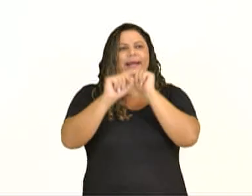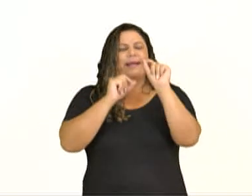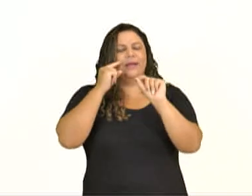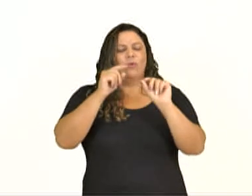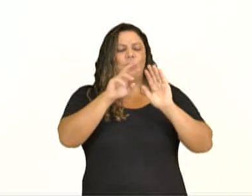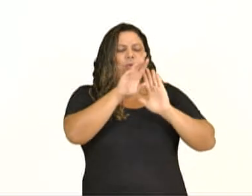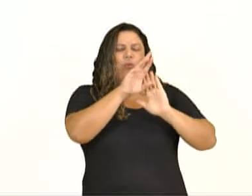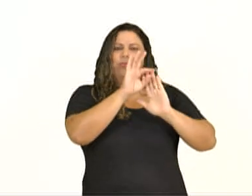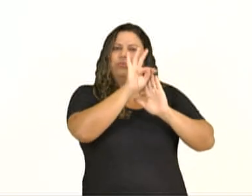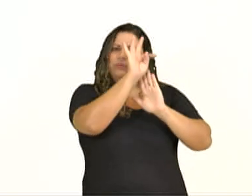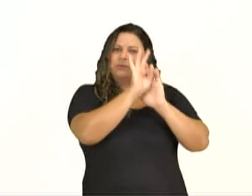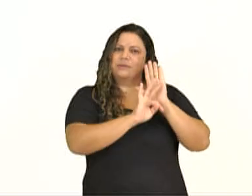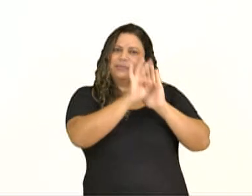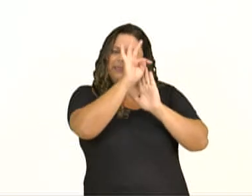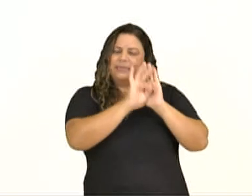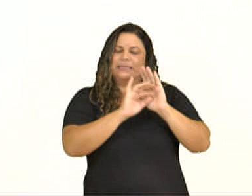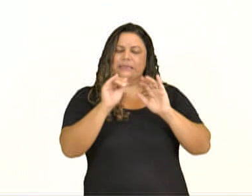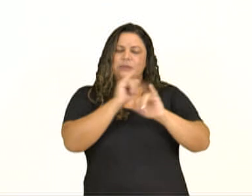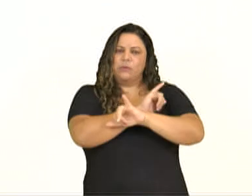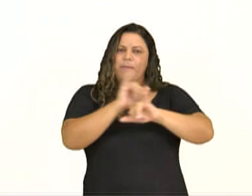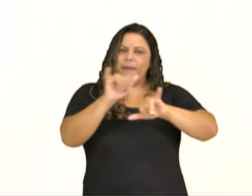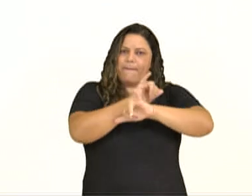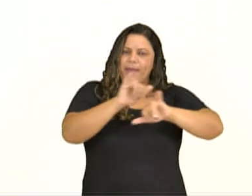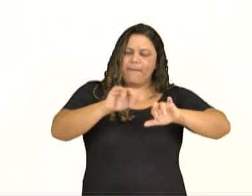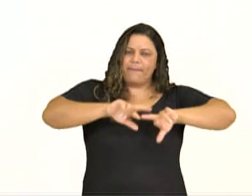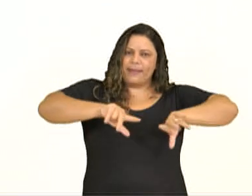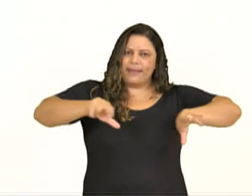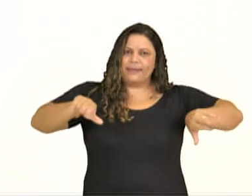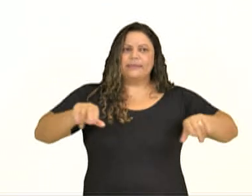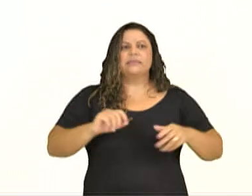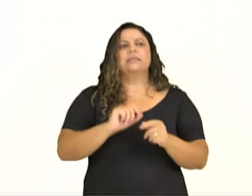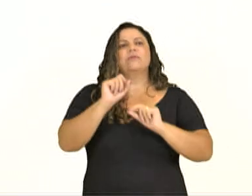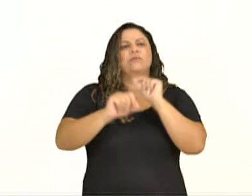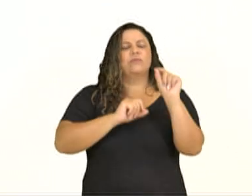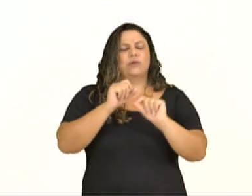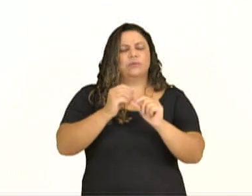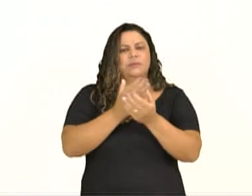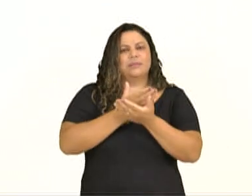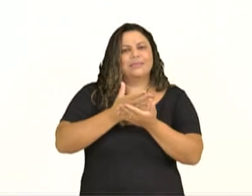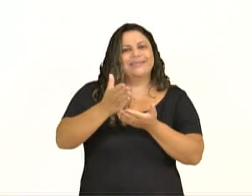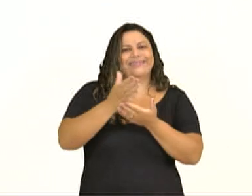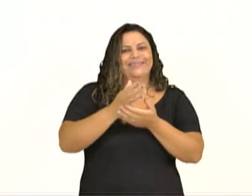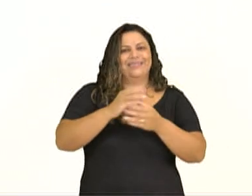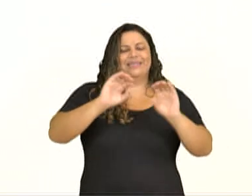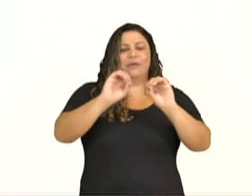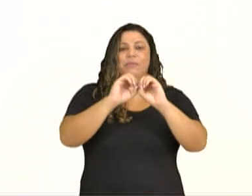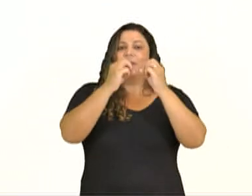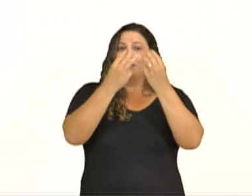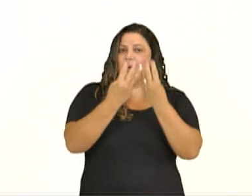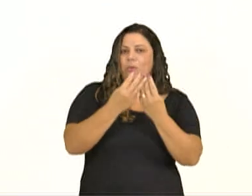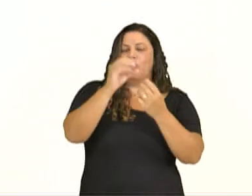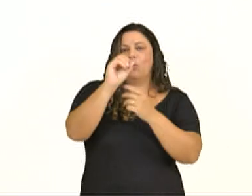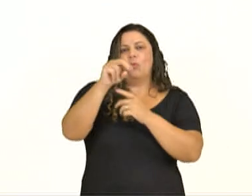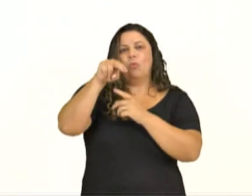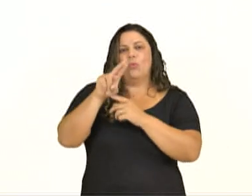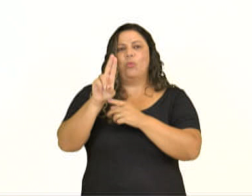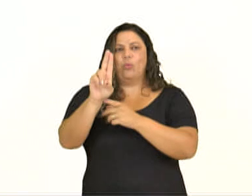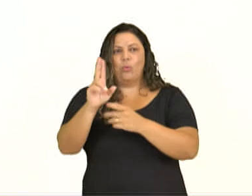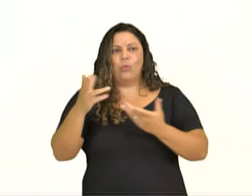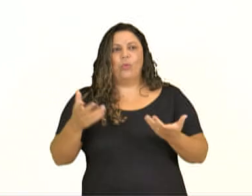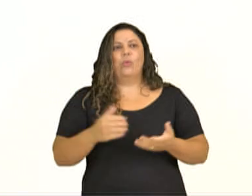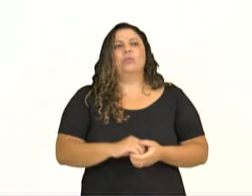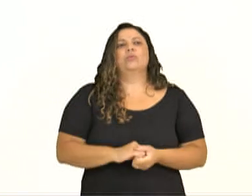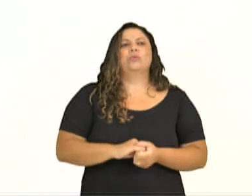anunciado no início desse vídeo, e vamos iniciar pela Declaração Universal dos Direitos Humanos, né, sobre a